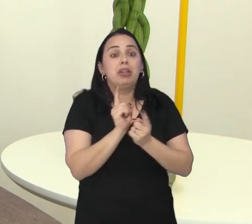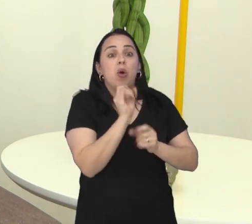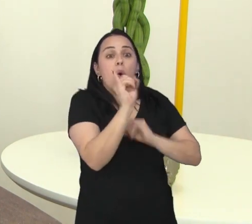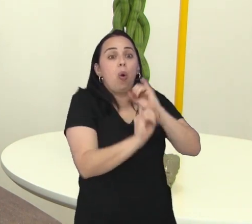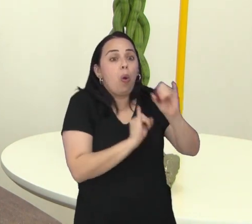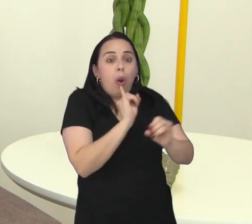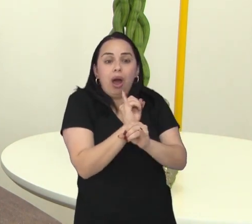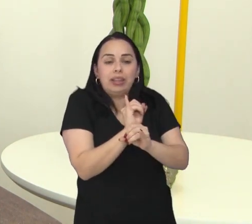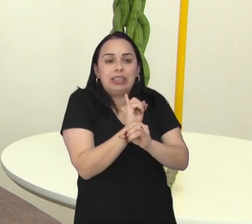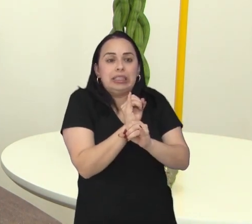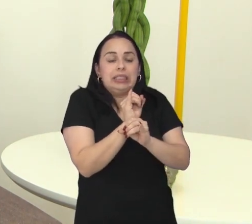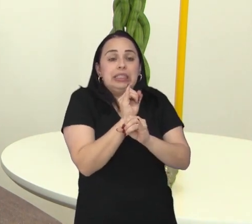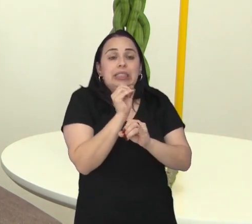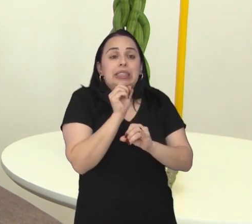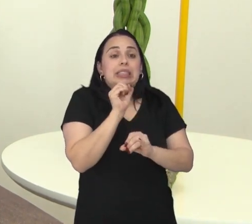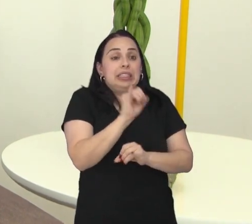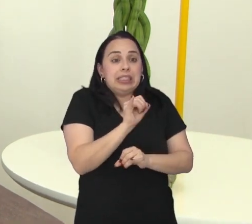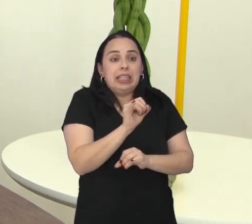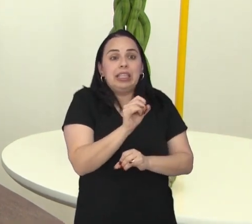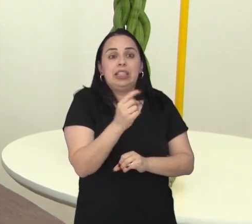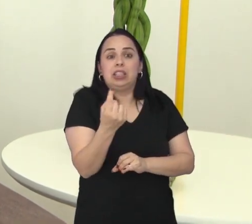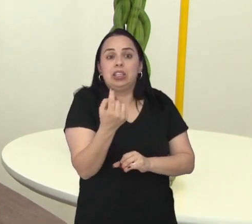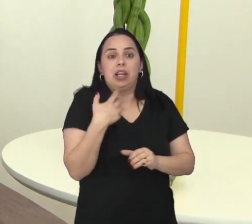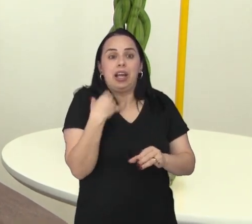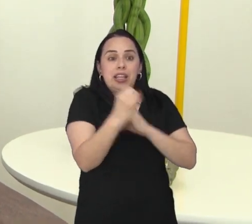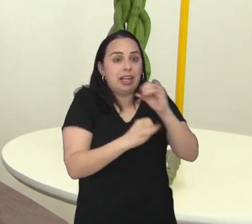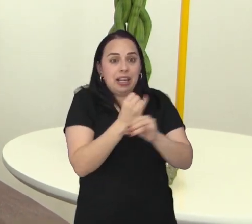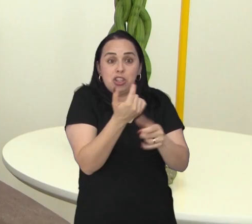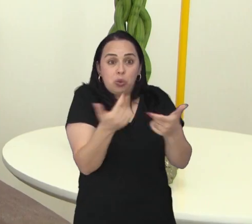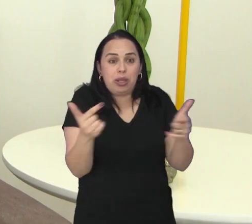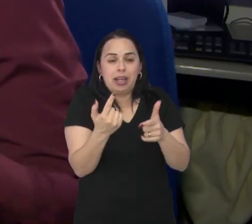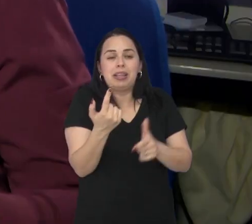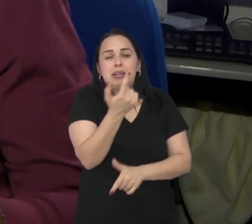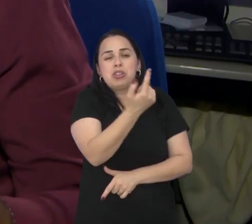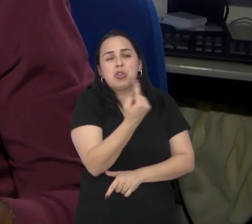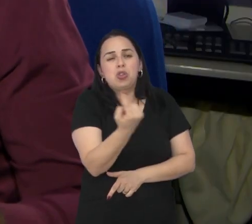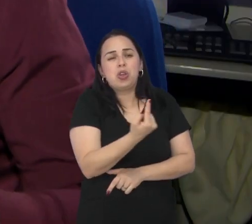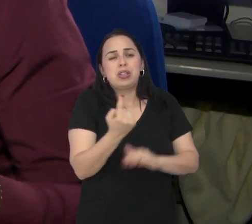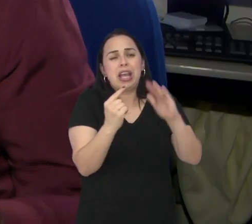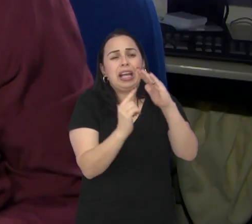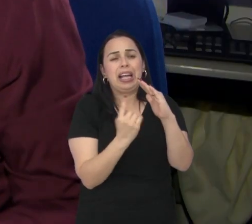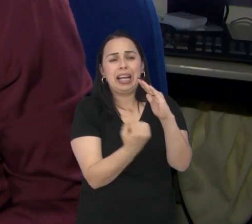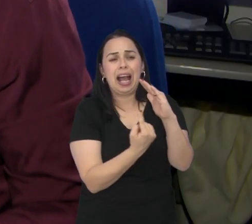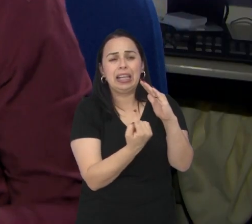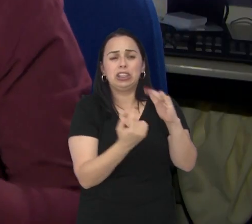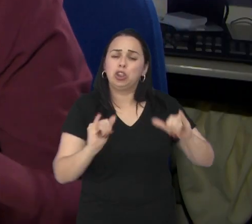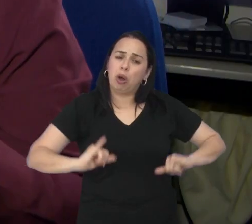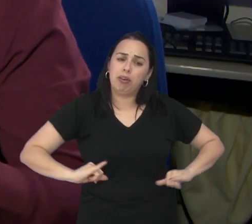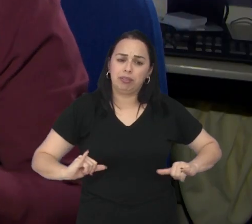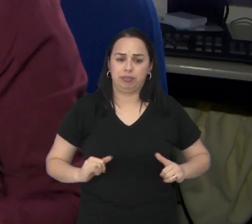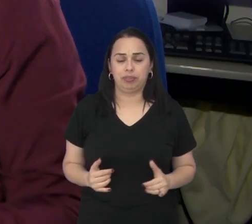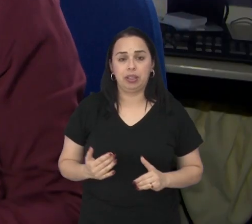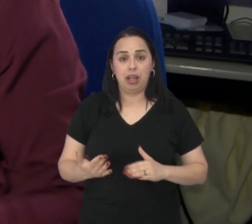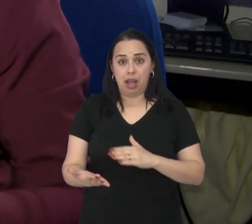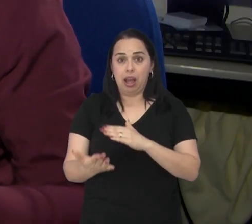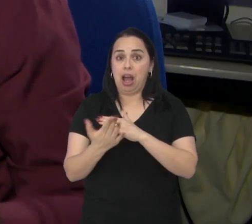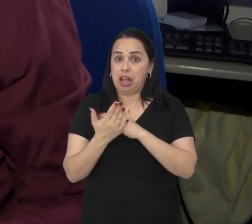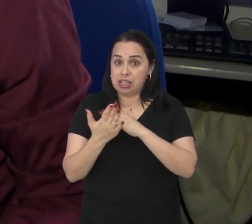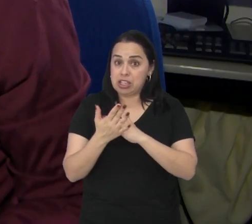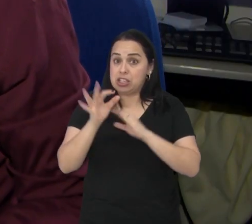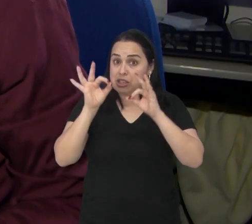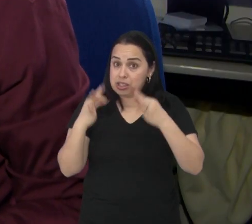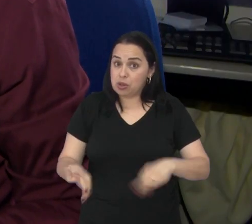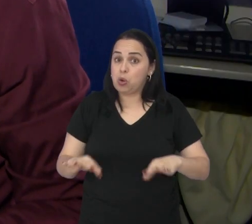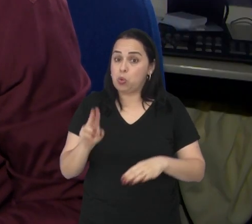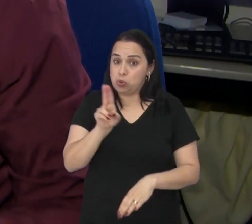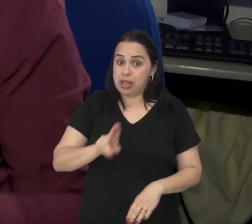online que, se não fosse a internet, essas pessoas estariam sofrendo sozinhas em casa. A internet é uma ferramenta que traz benefícios se utilizada